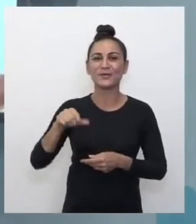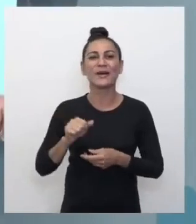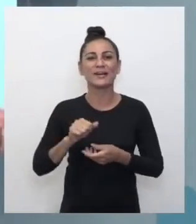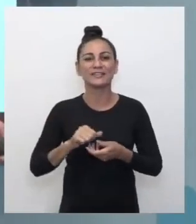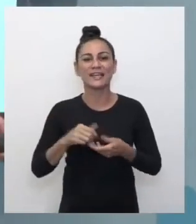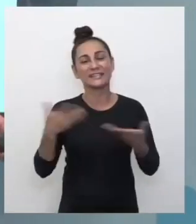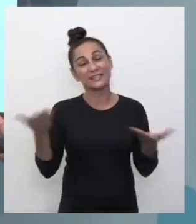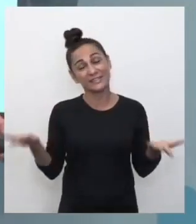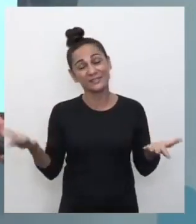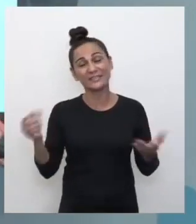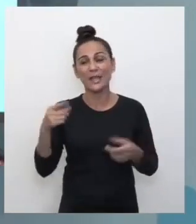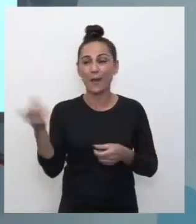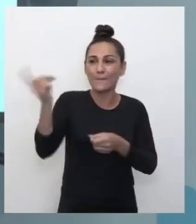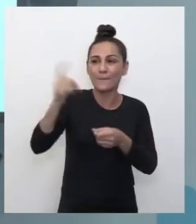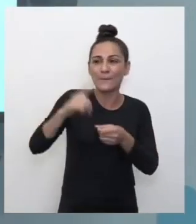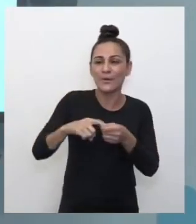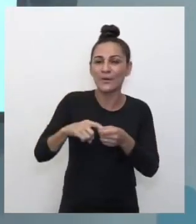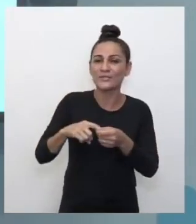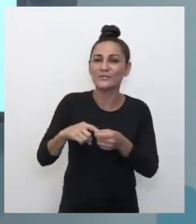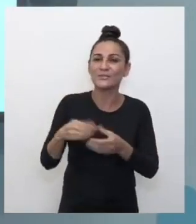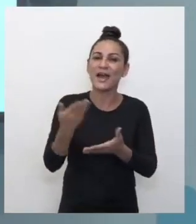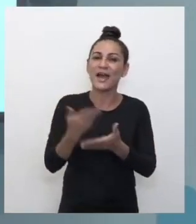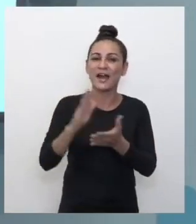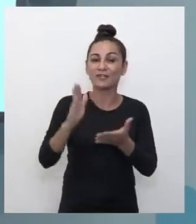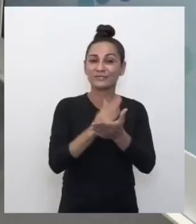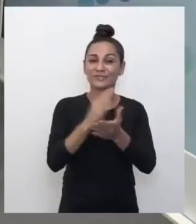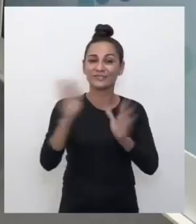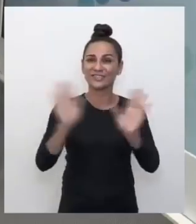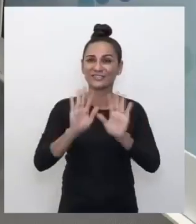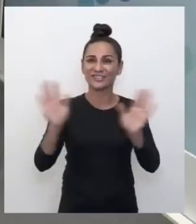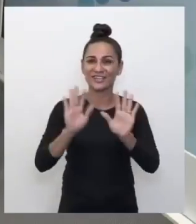bom, até a próxima aula, gente. A gente vai se vendo. Tchau,